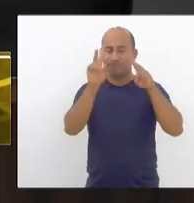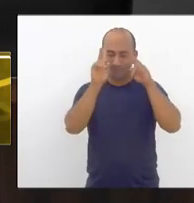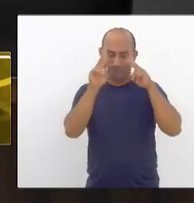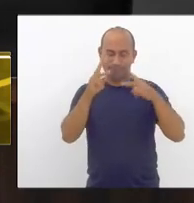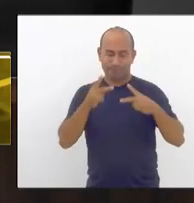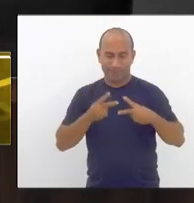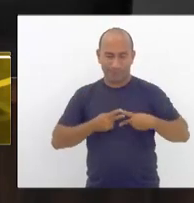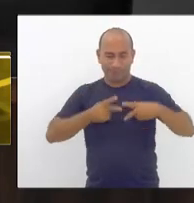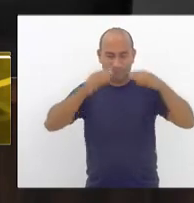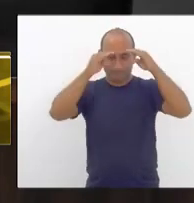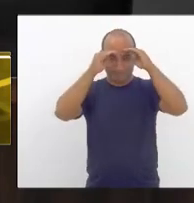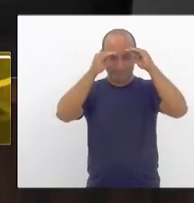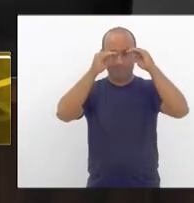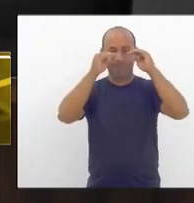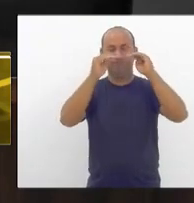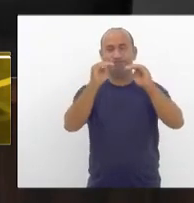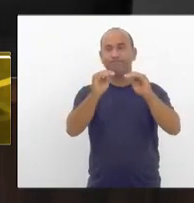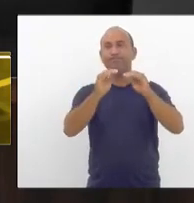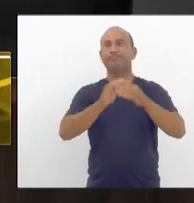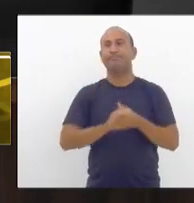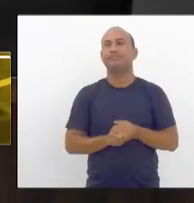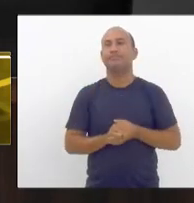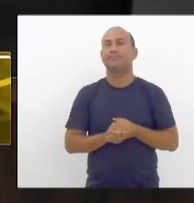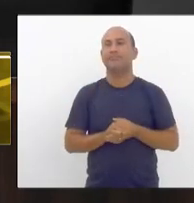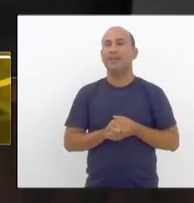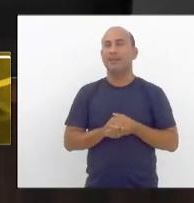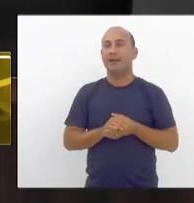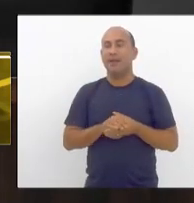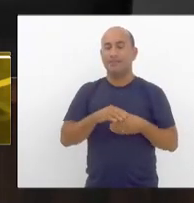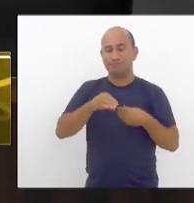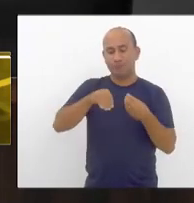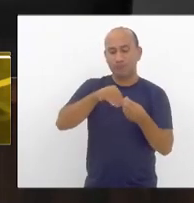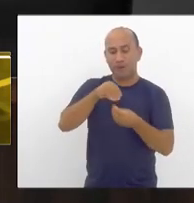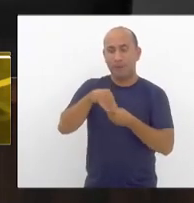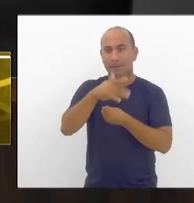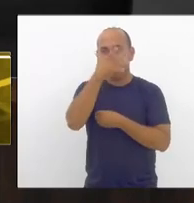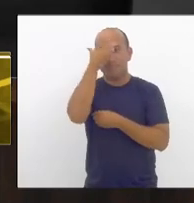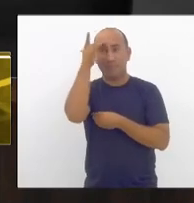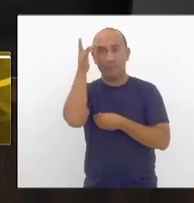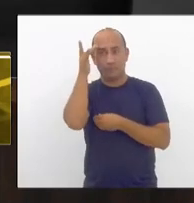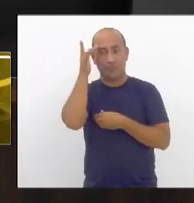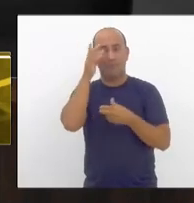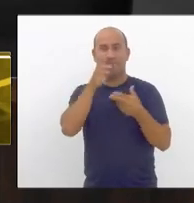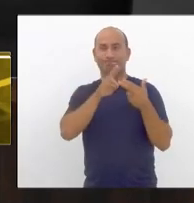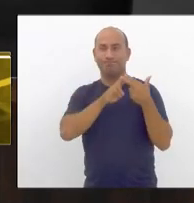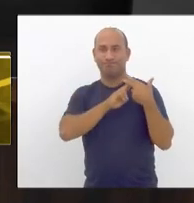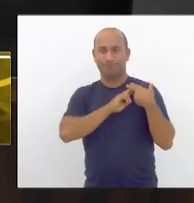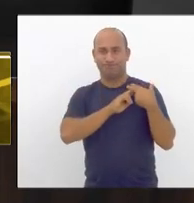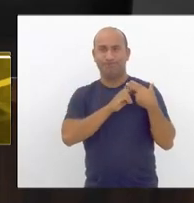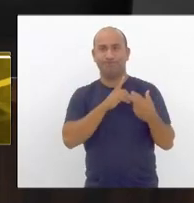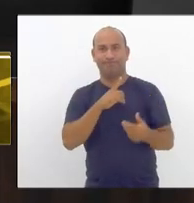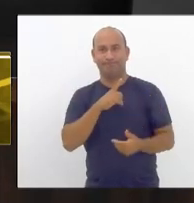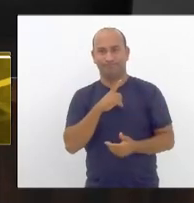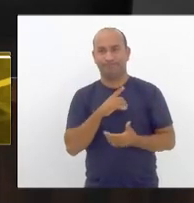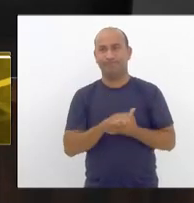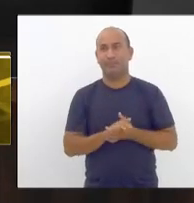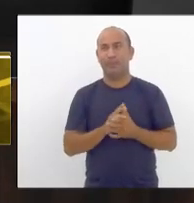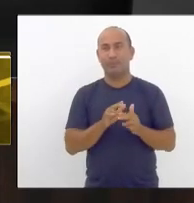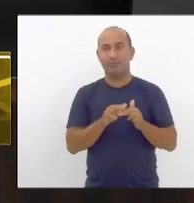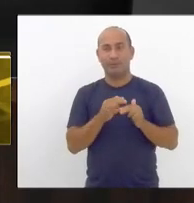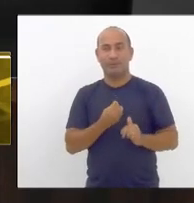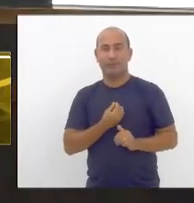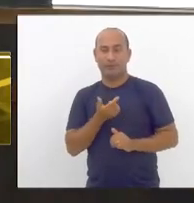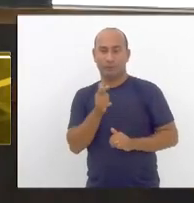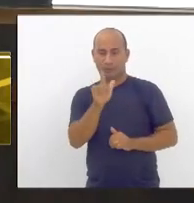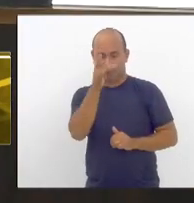respeito de consideração que tá no meio de pessoas que são responsáveis como ele falou pela vida de